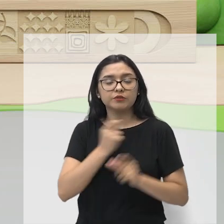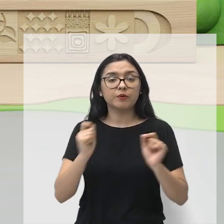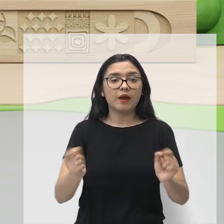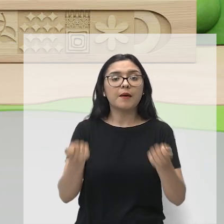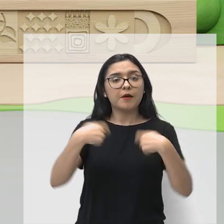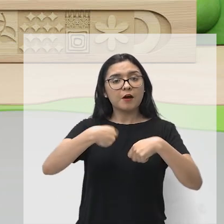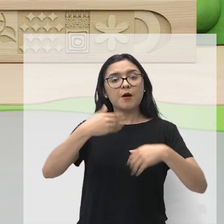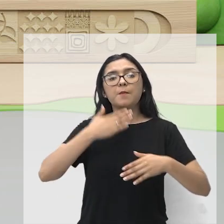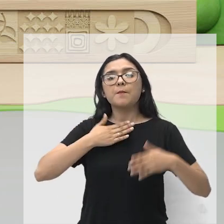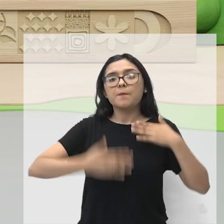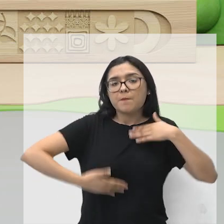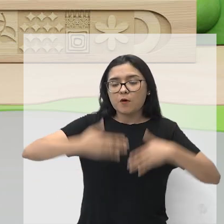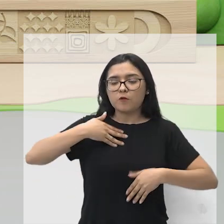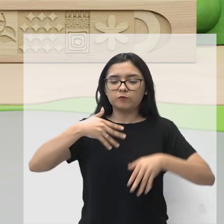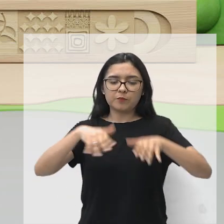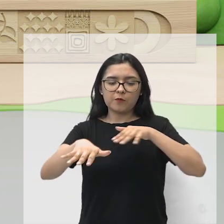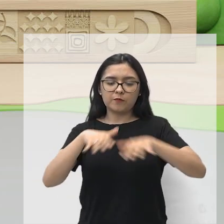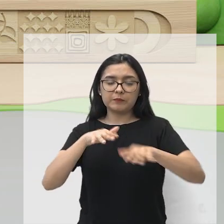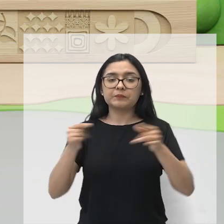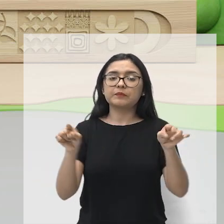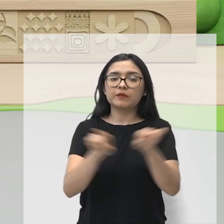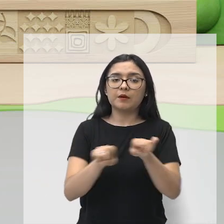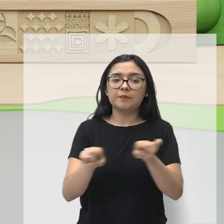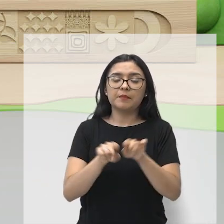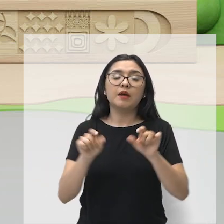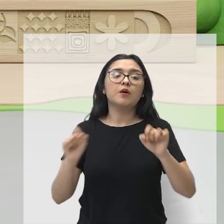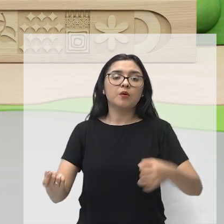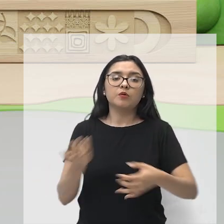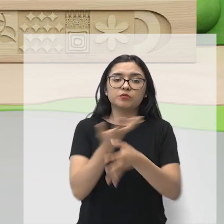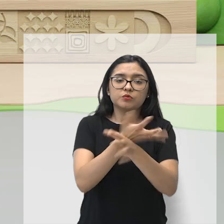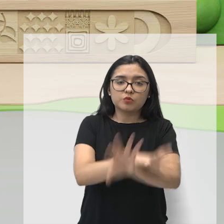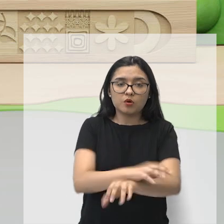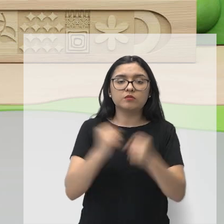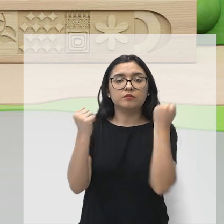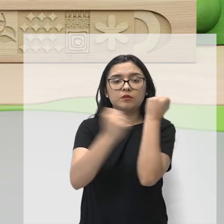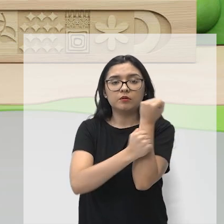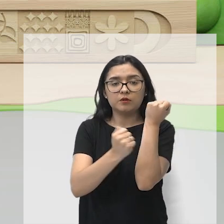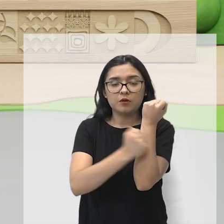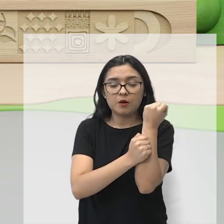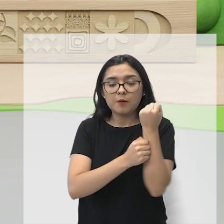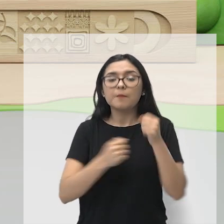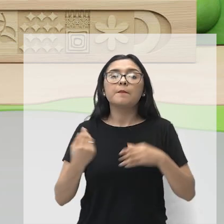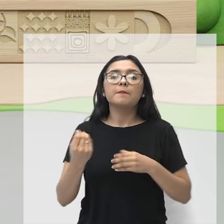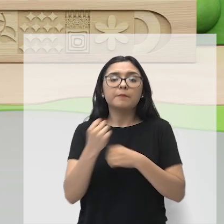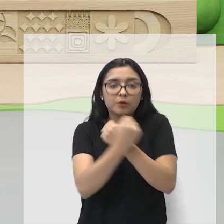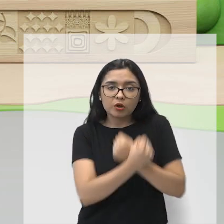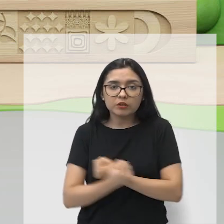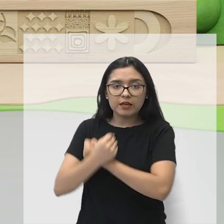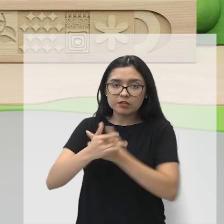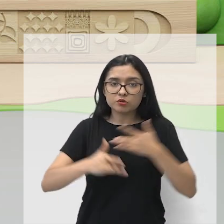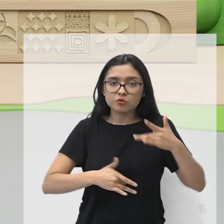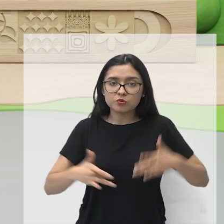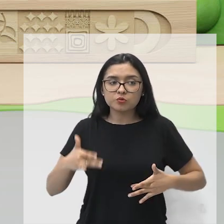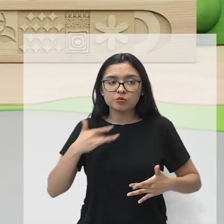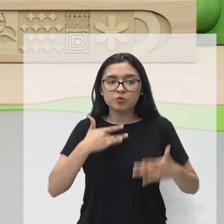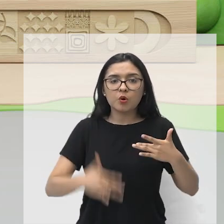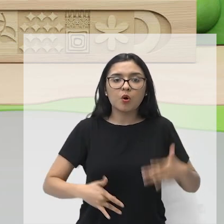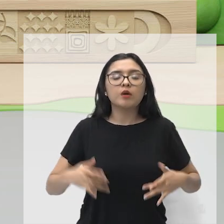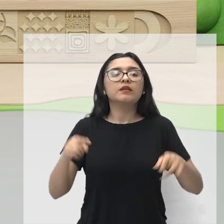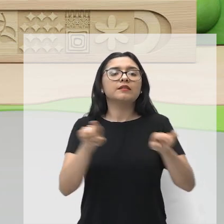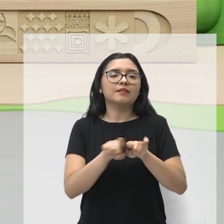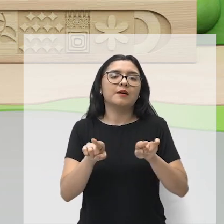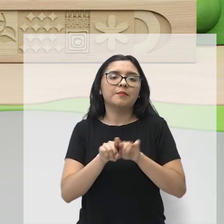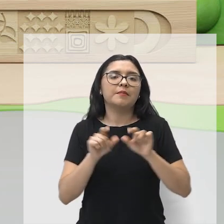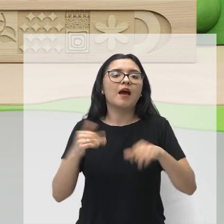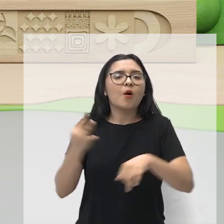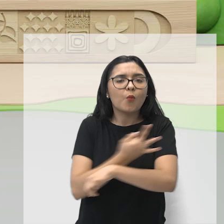Além disso, os nossos ossos protegem os órgãos internos e suportam o peso do